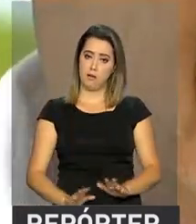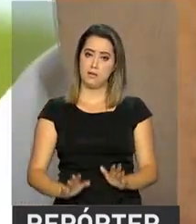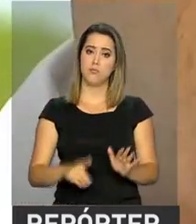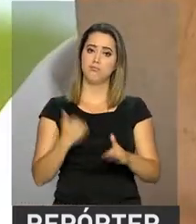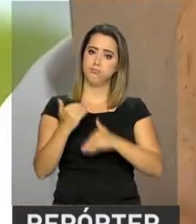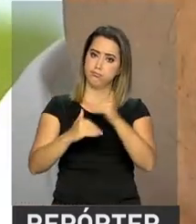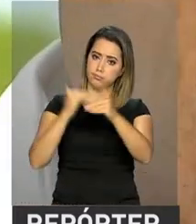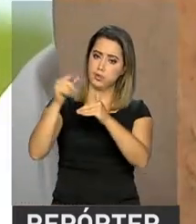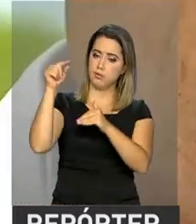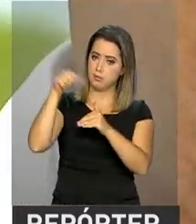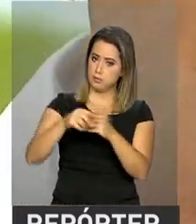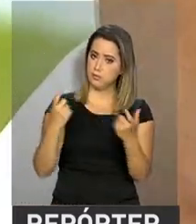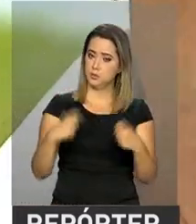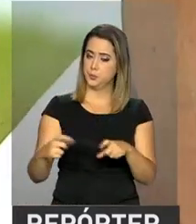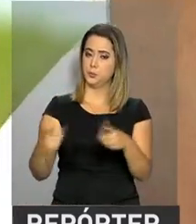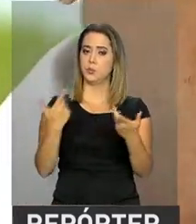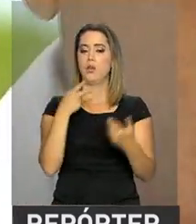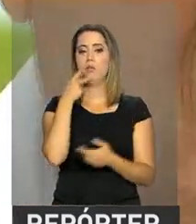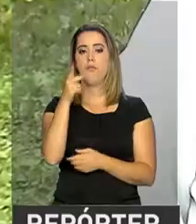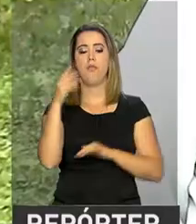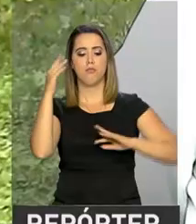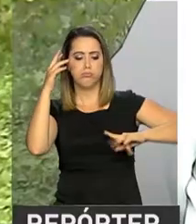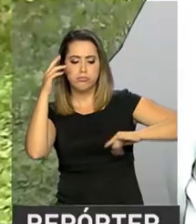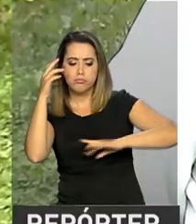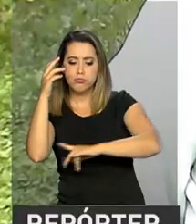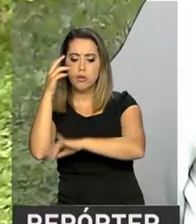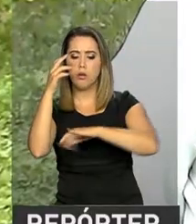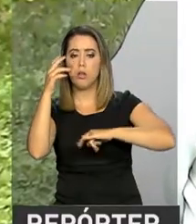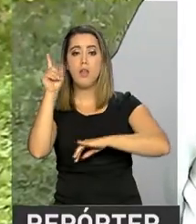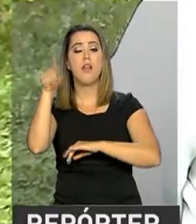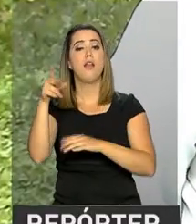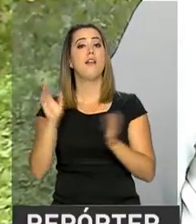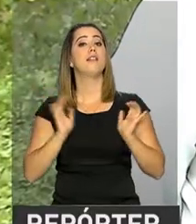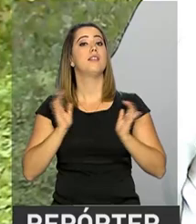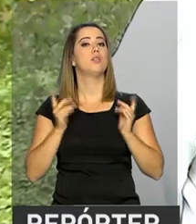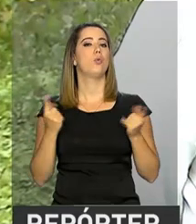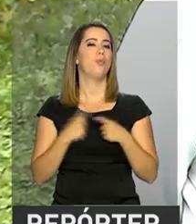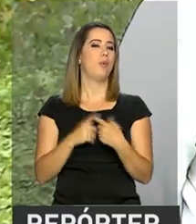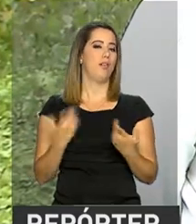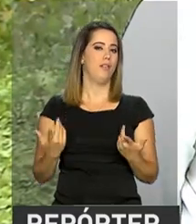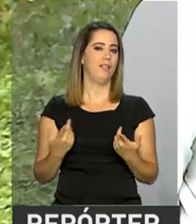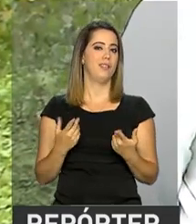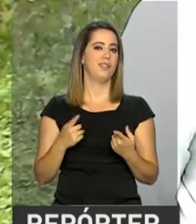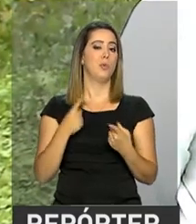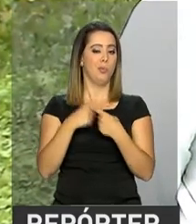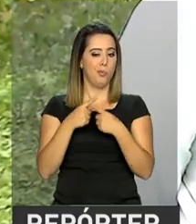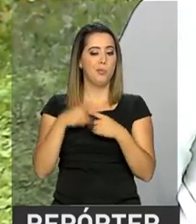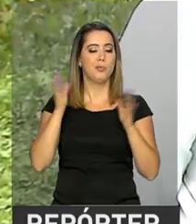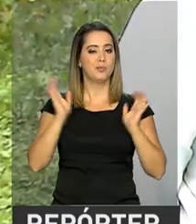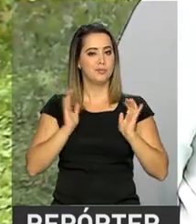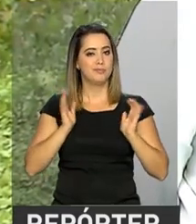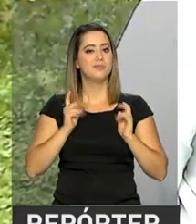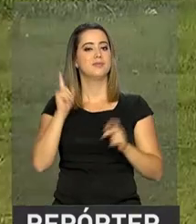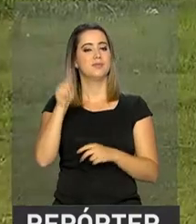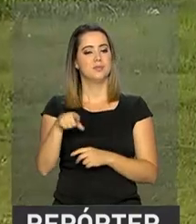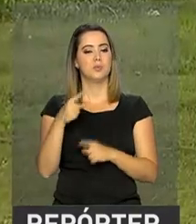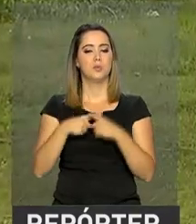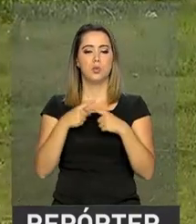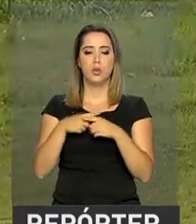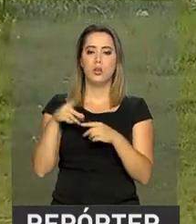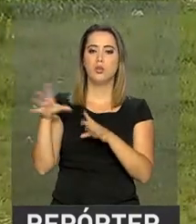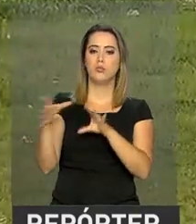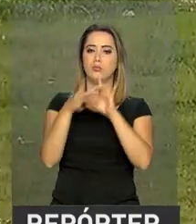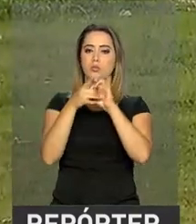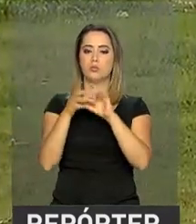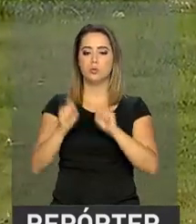esse fazendeiro diz que o pantanal é rico justamente por ser como é e pra ele só essa união